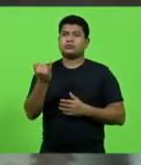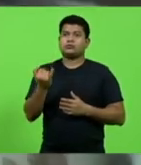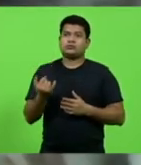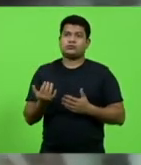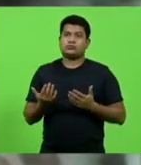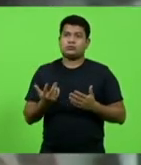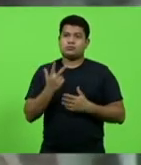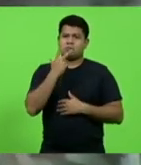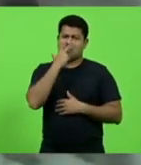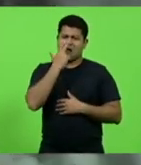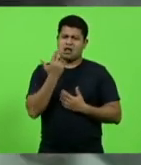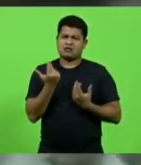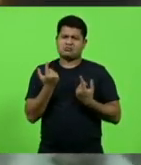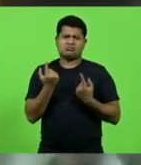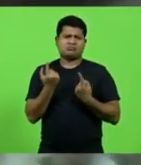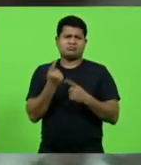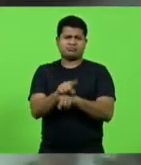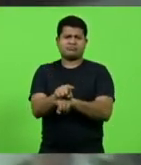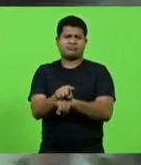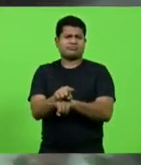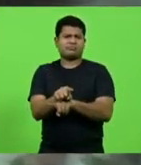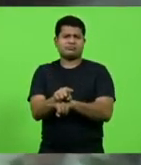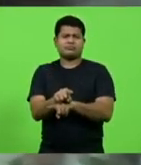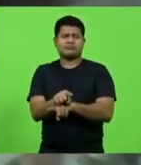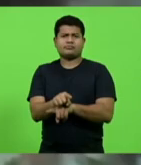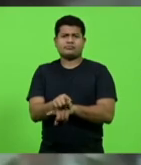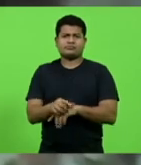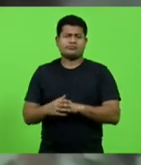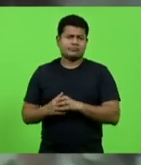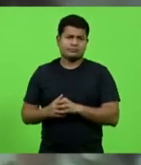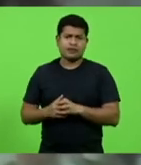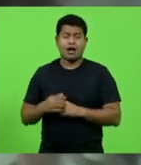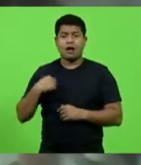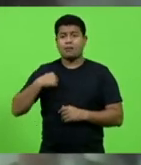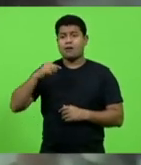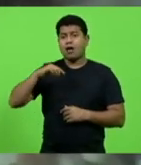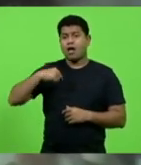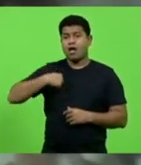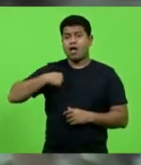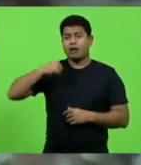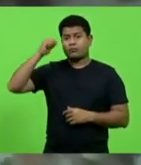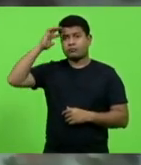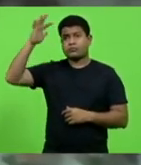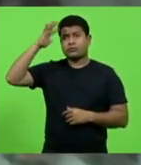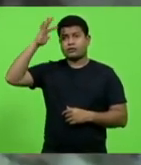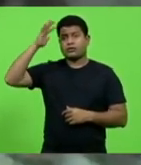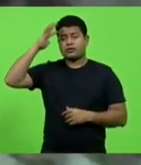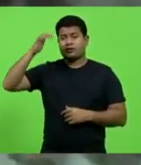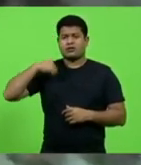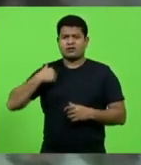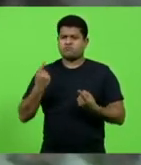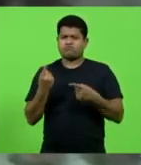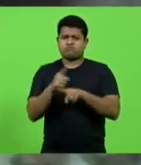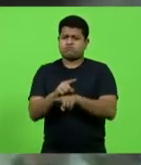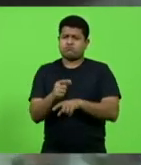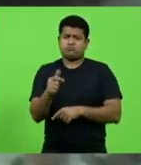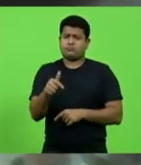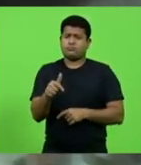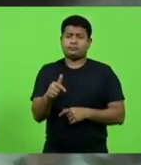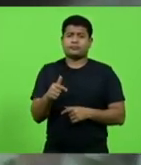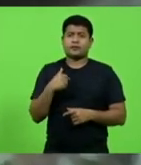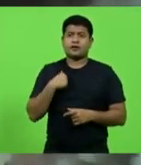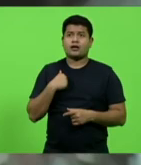Parece contraditório, mas eu penso que não há contradição nenhuma quando eu